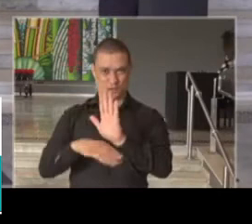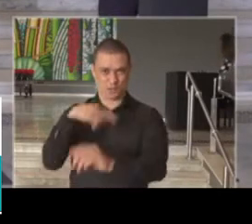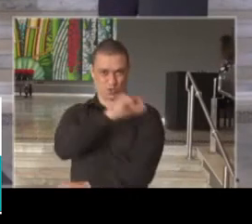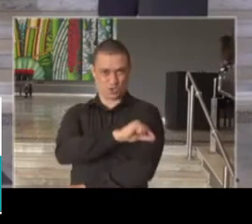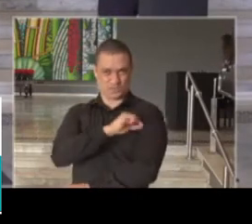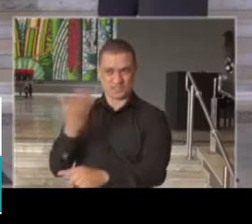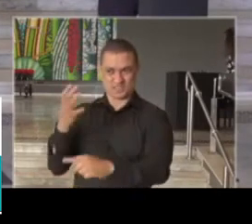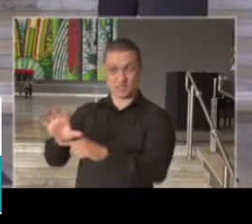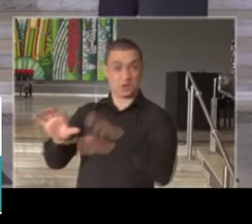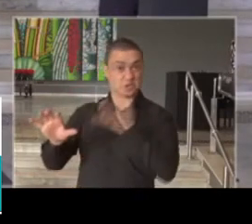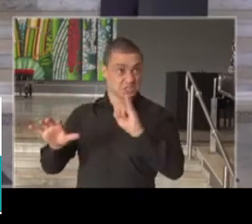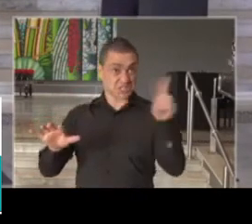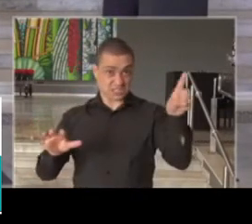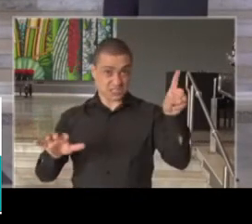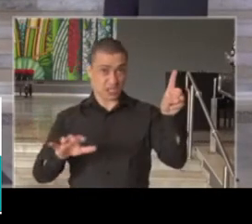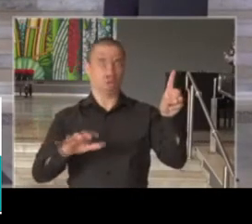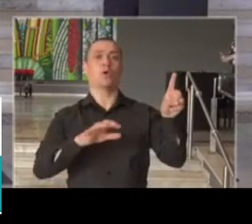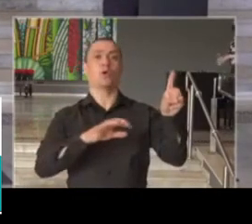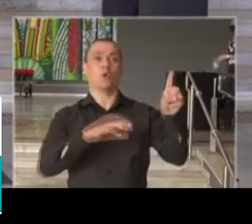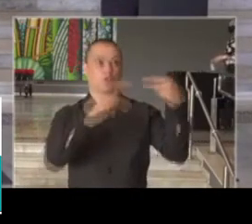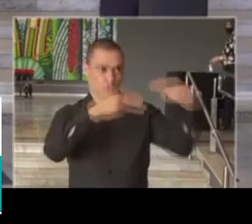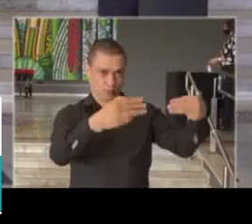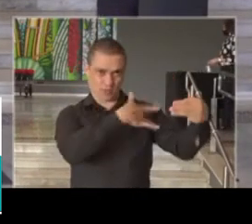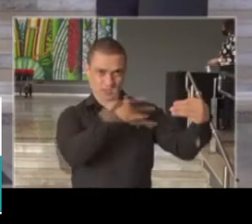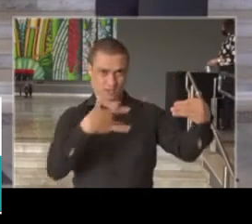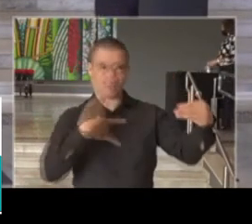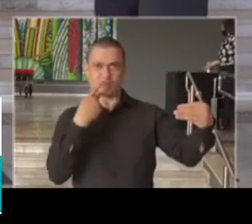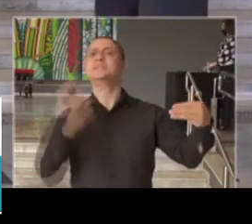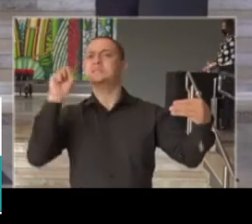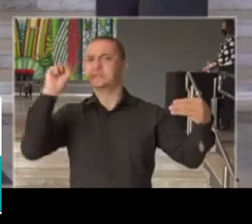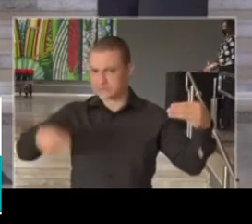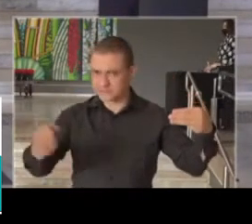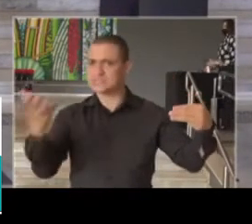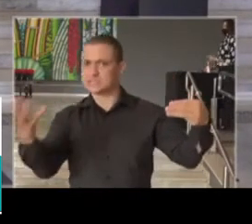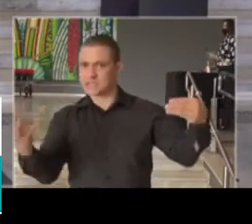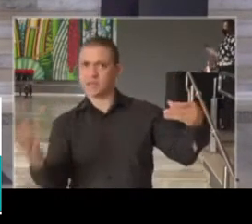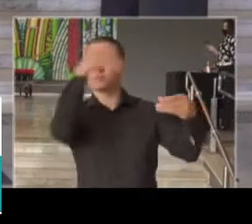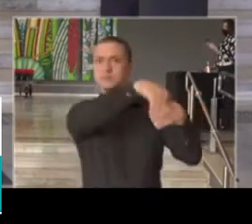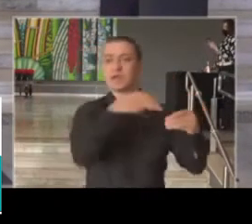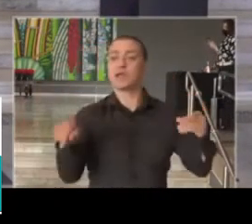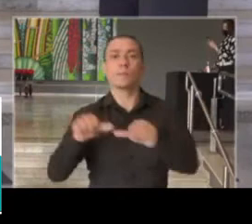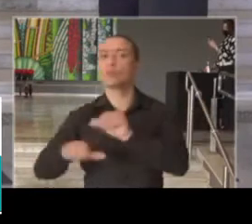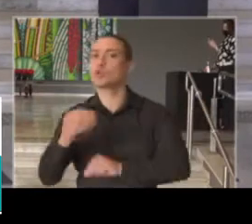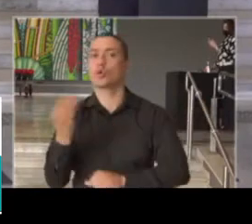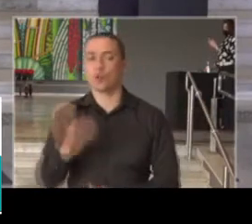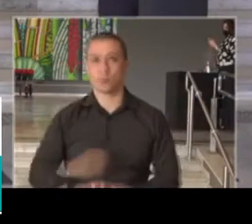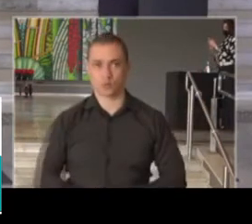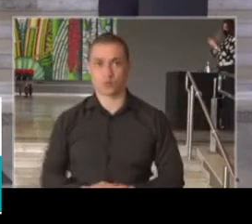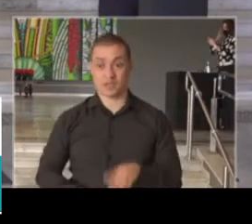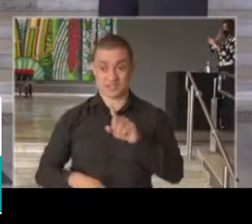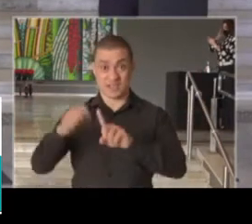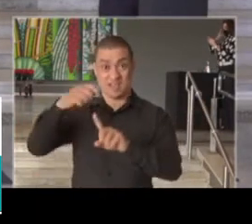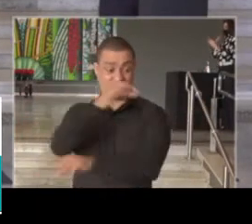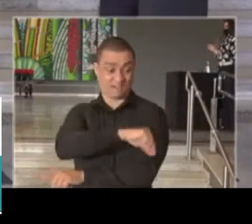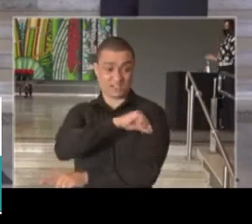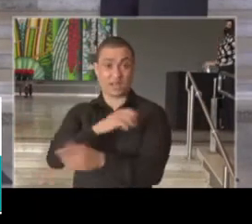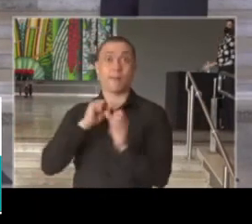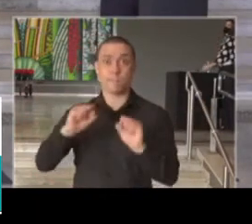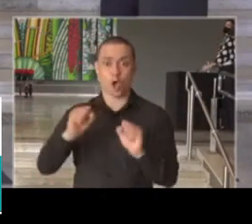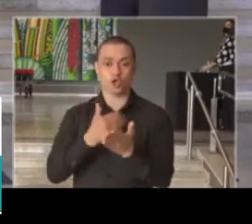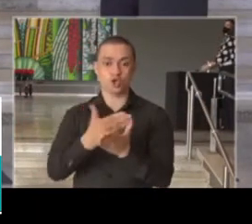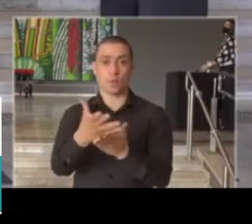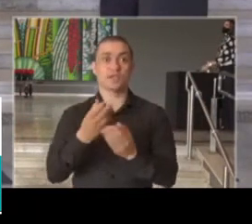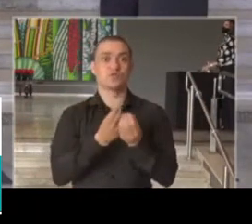imunização estadual caso o Ministério da Saúde diga que quer a Coronavac. Quando que essa vacina poderá ser